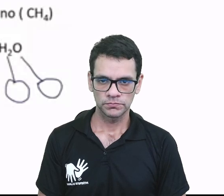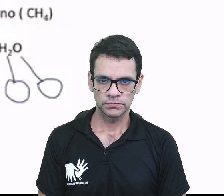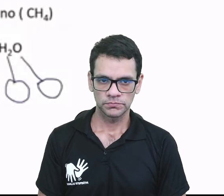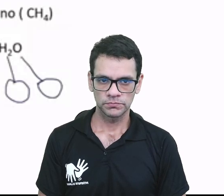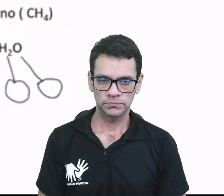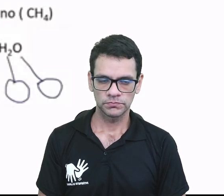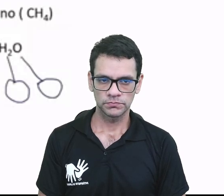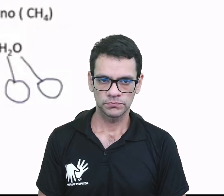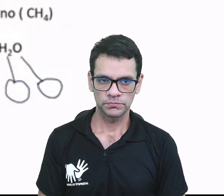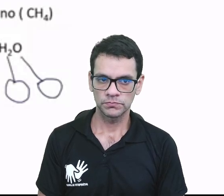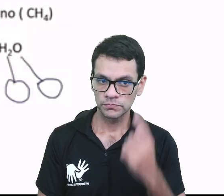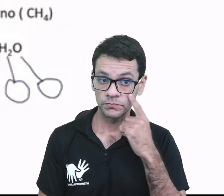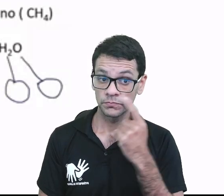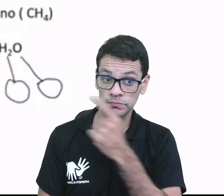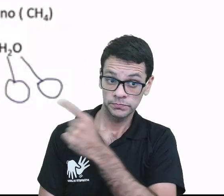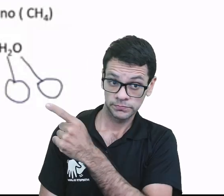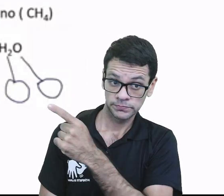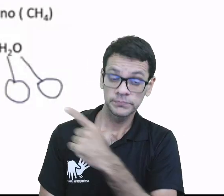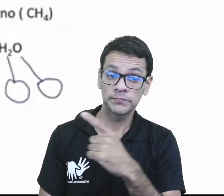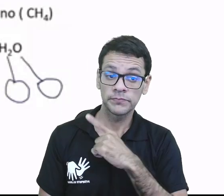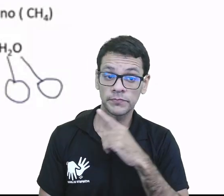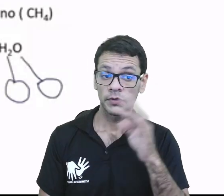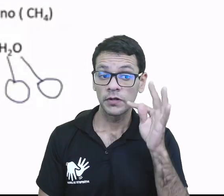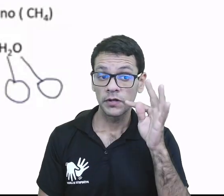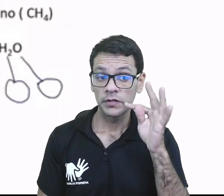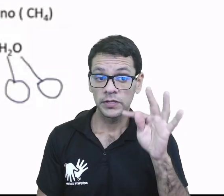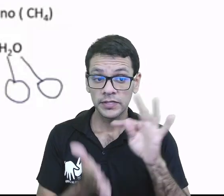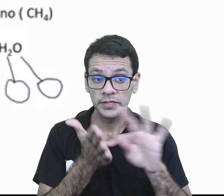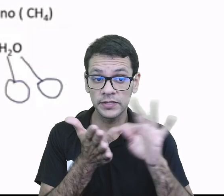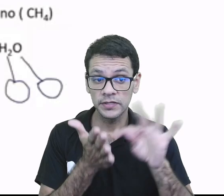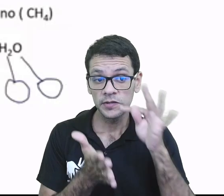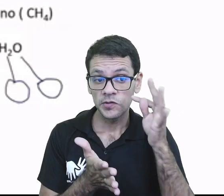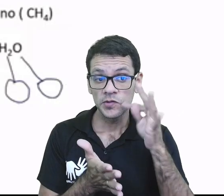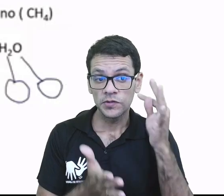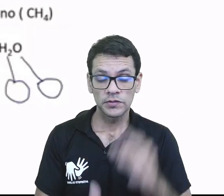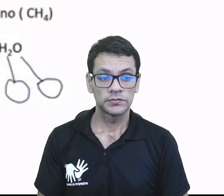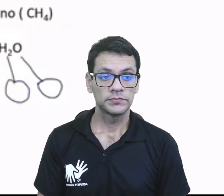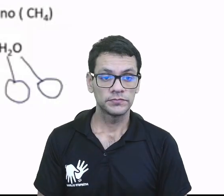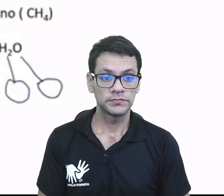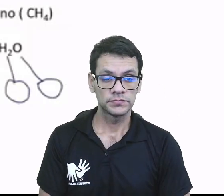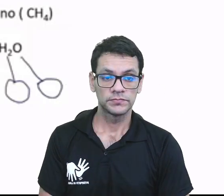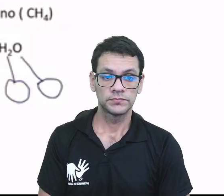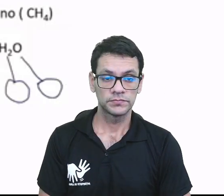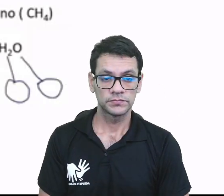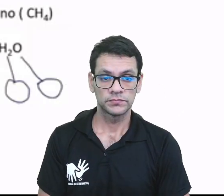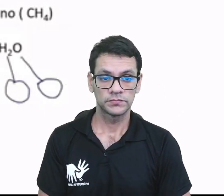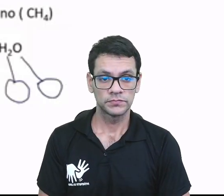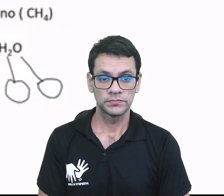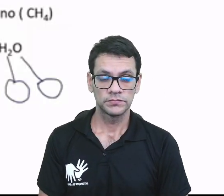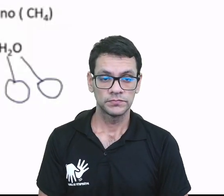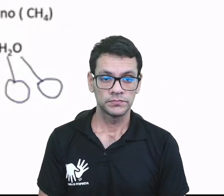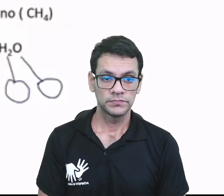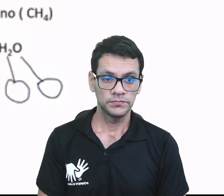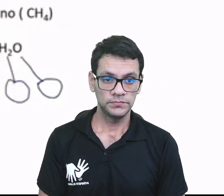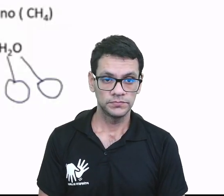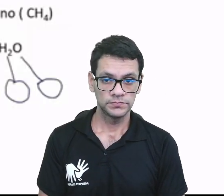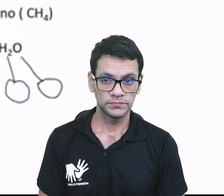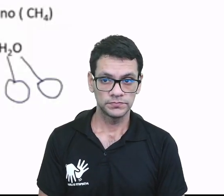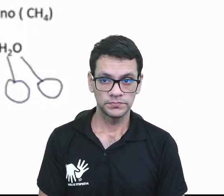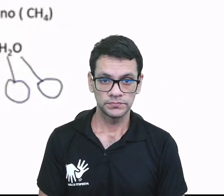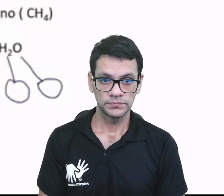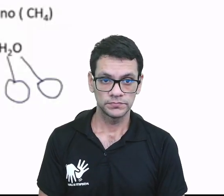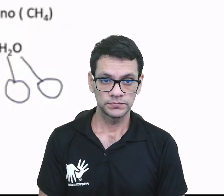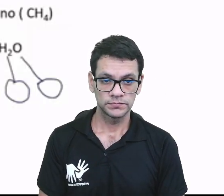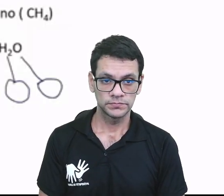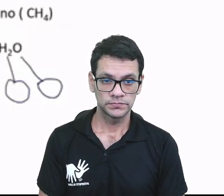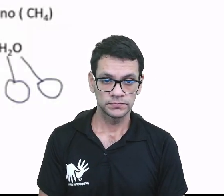deixem de fazer os exercícios que eu passei para vocês. Então, aqui, hidrogênio. Por onde que eu começo, professora? Eu começo pelo hidrogênio,